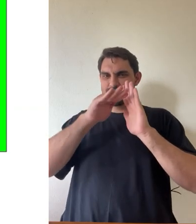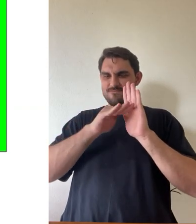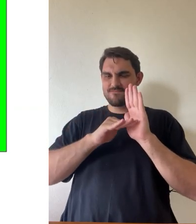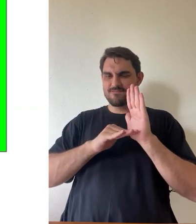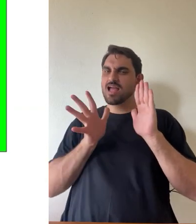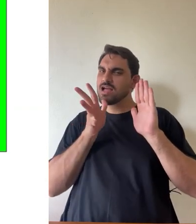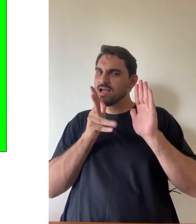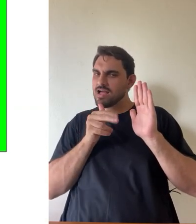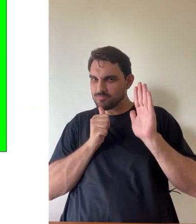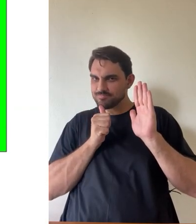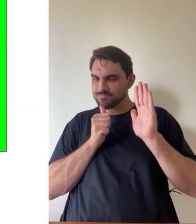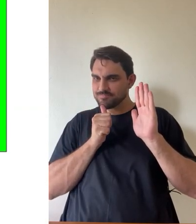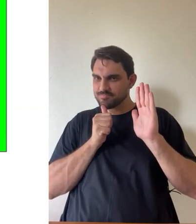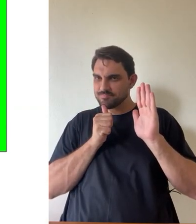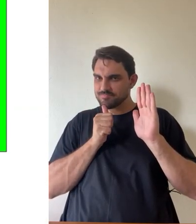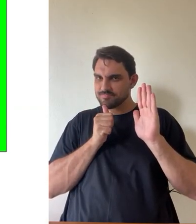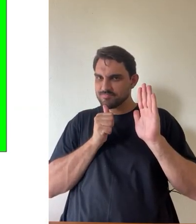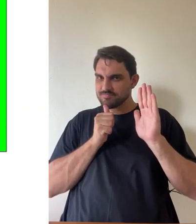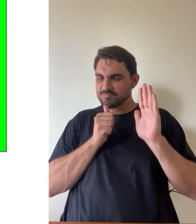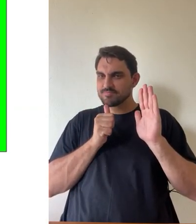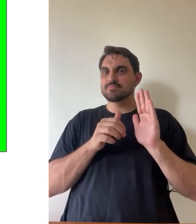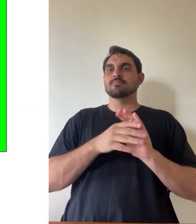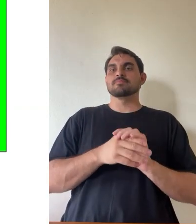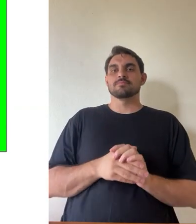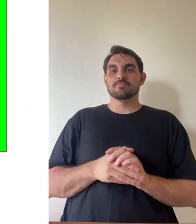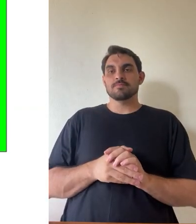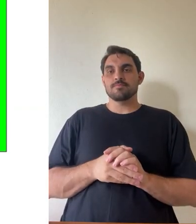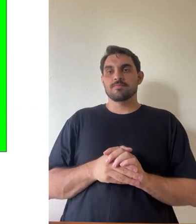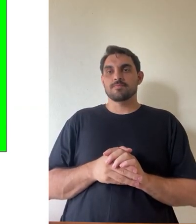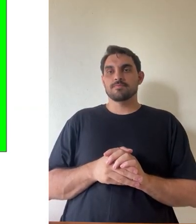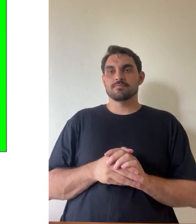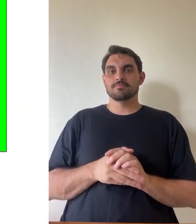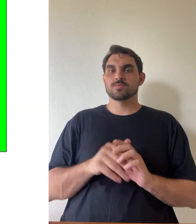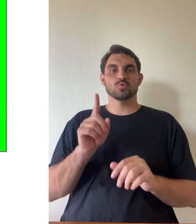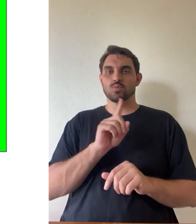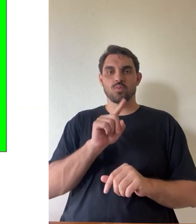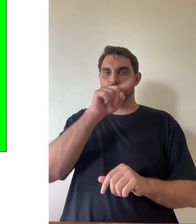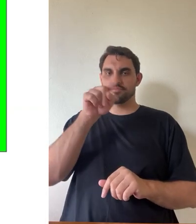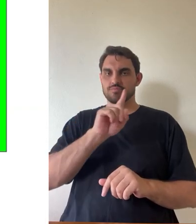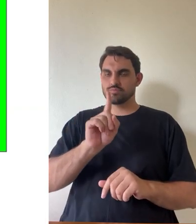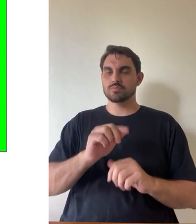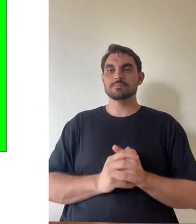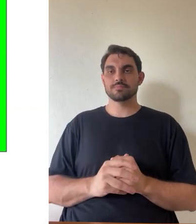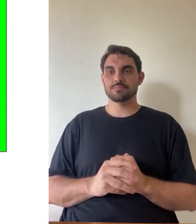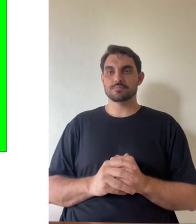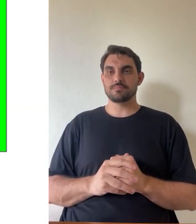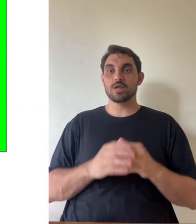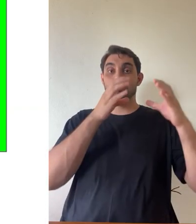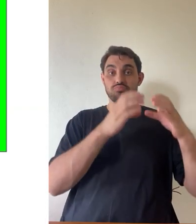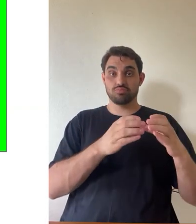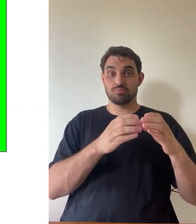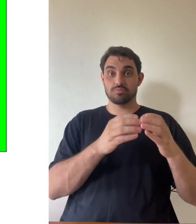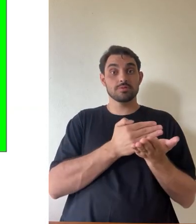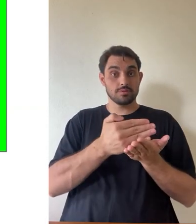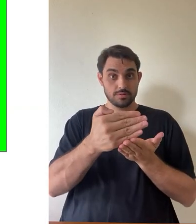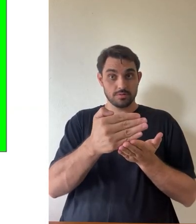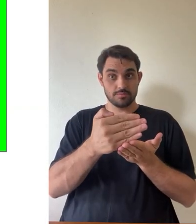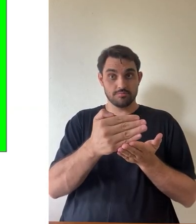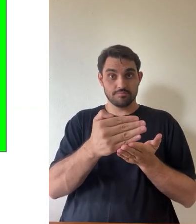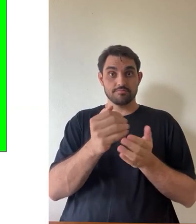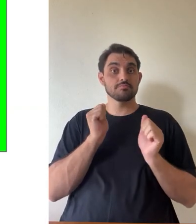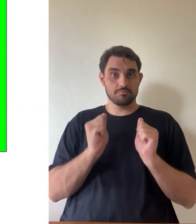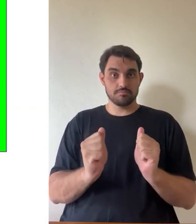10 vezes mais lenta do que já está. Então, vou deixar desmarcado. A posição inicial do corpo